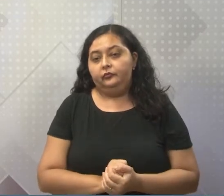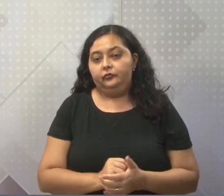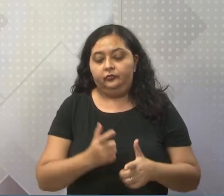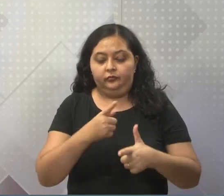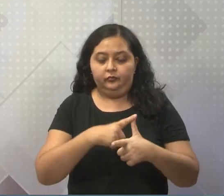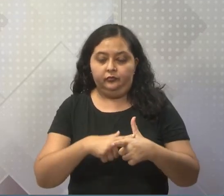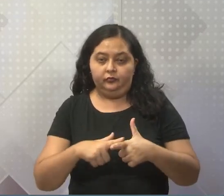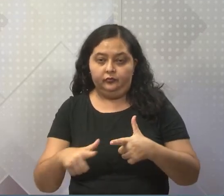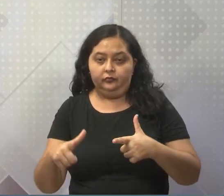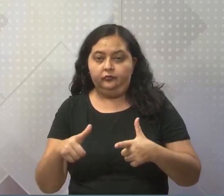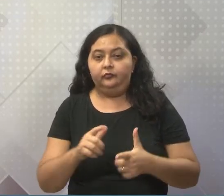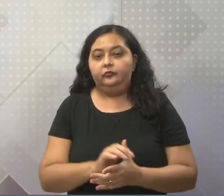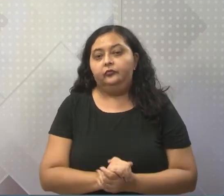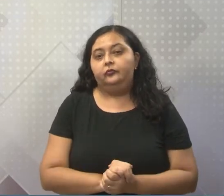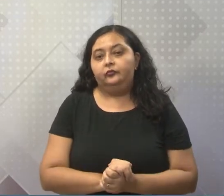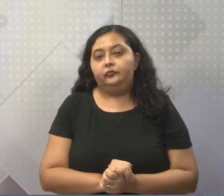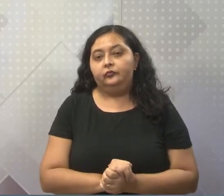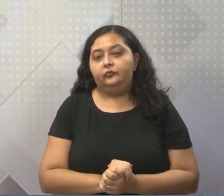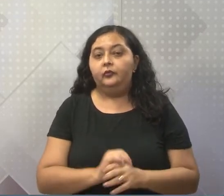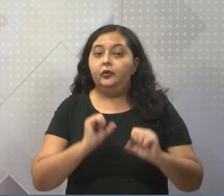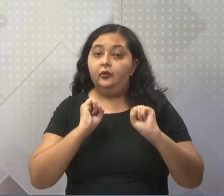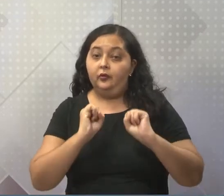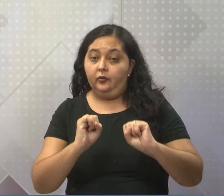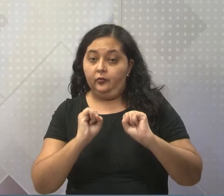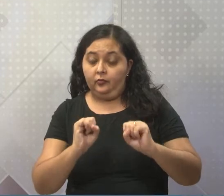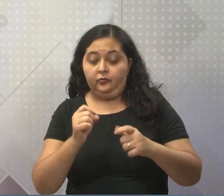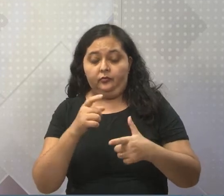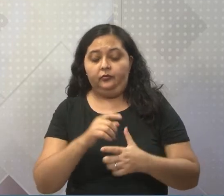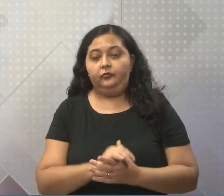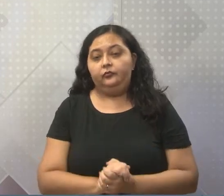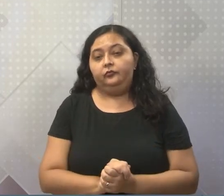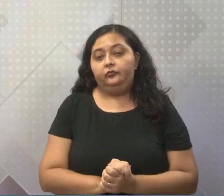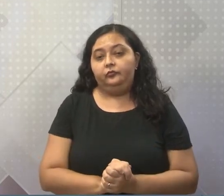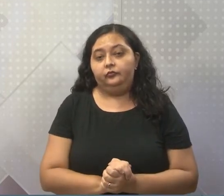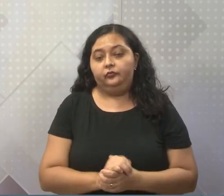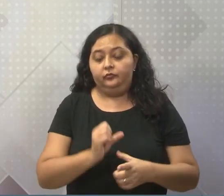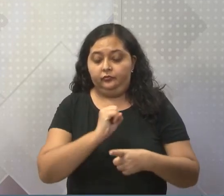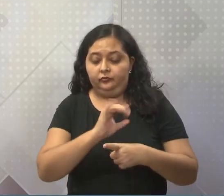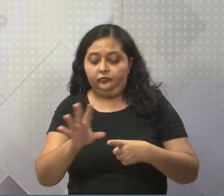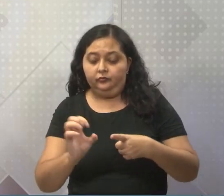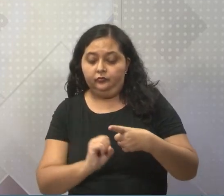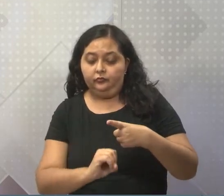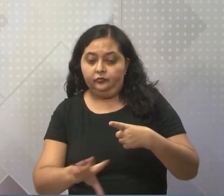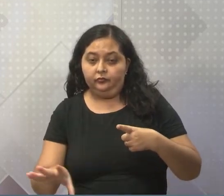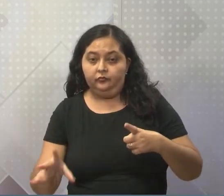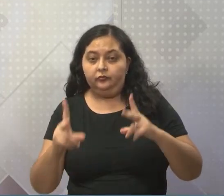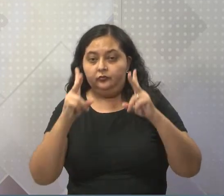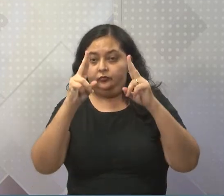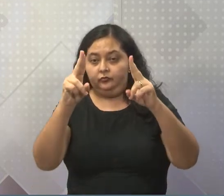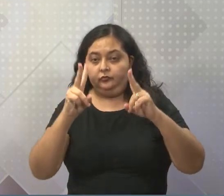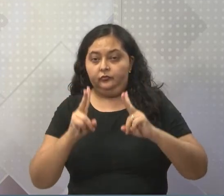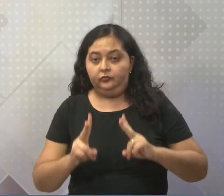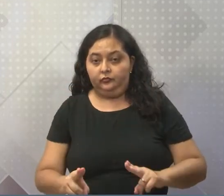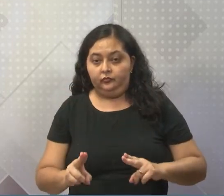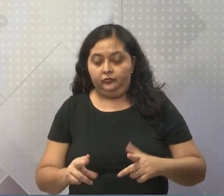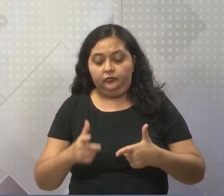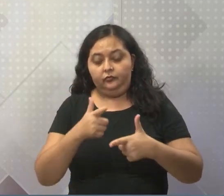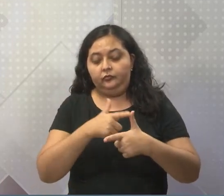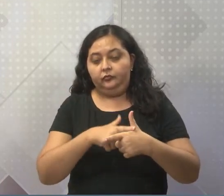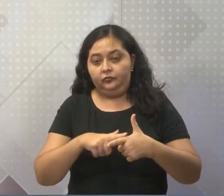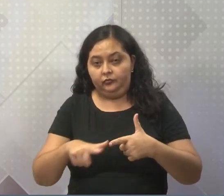divisão. Eu posso conseguir frações equivalentes através da